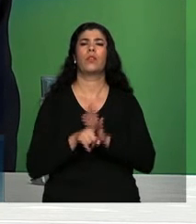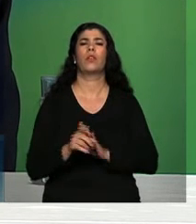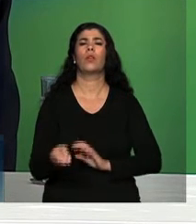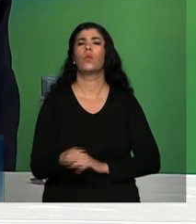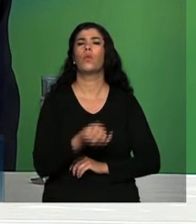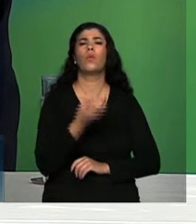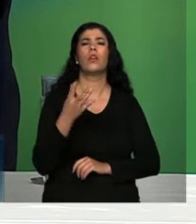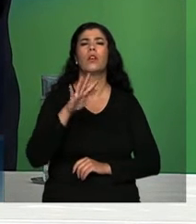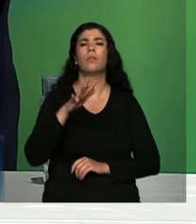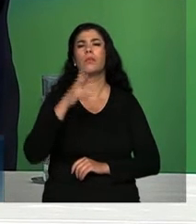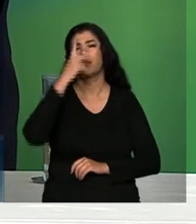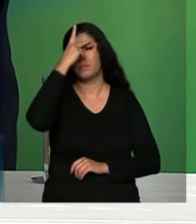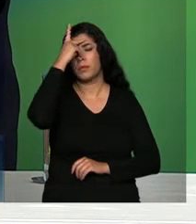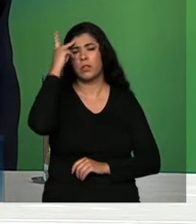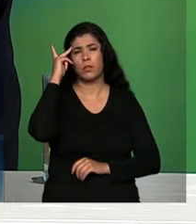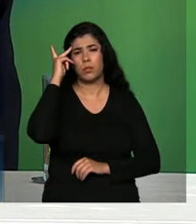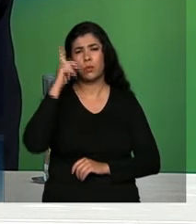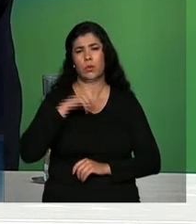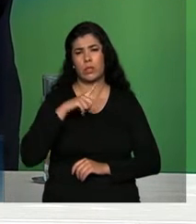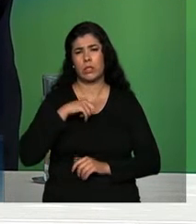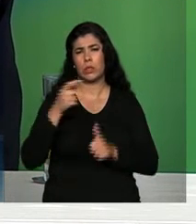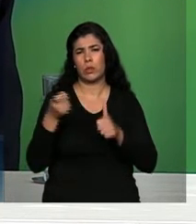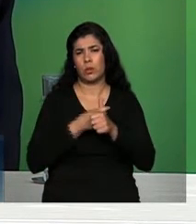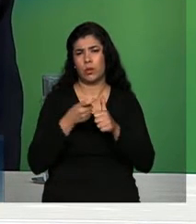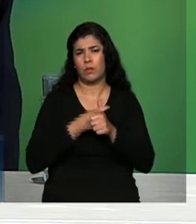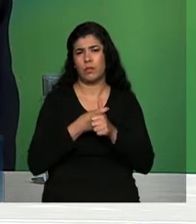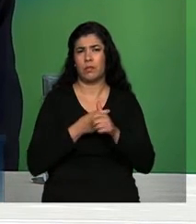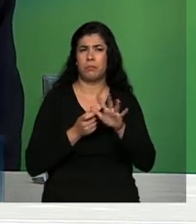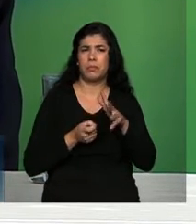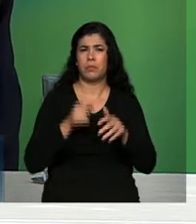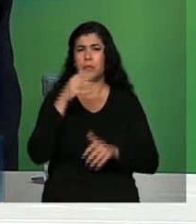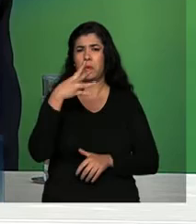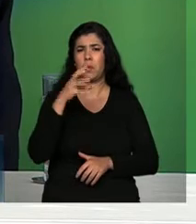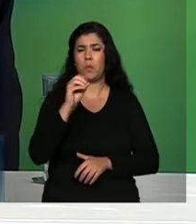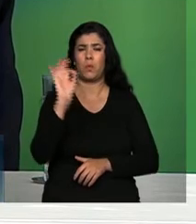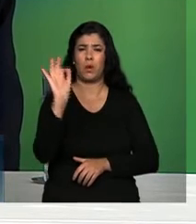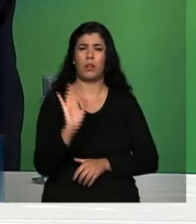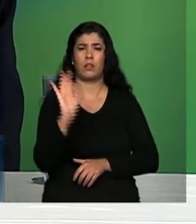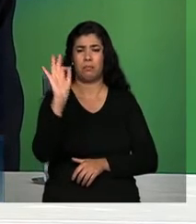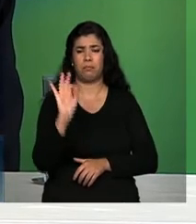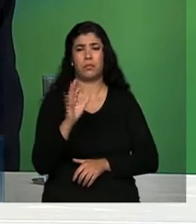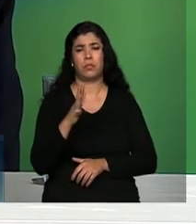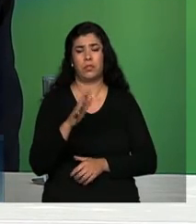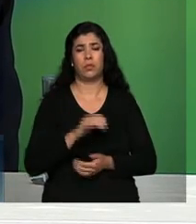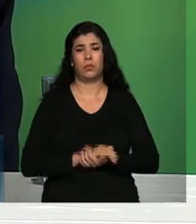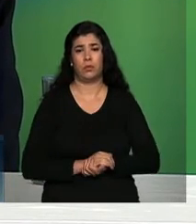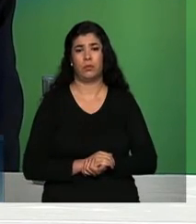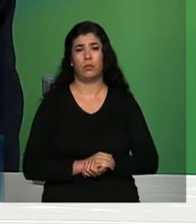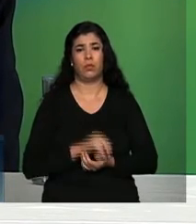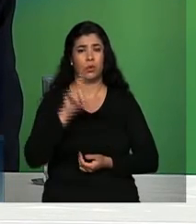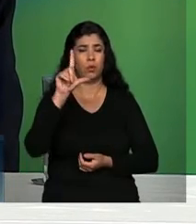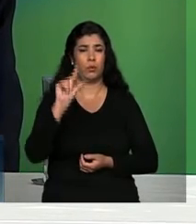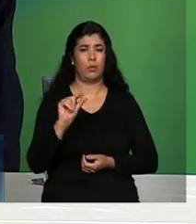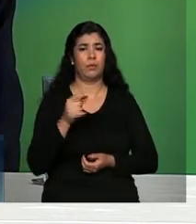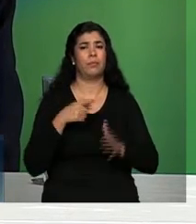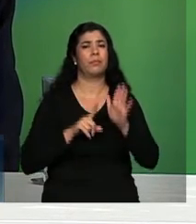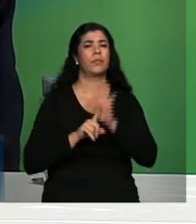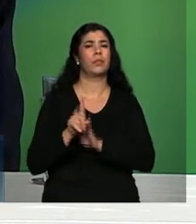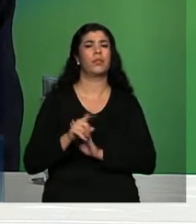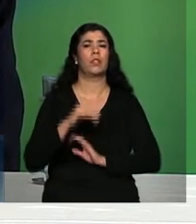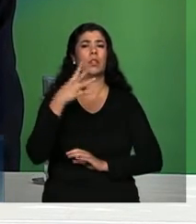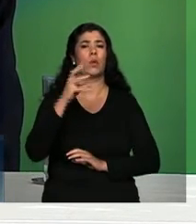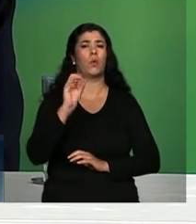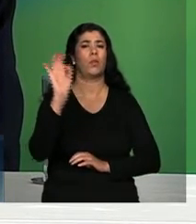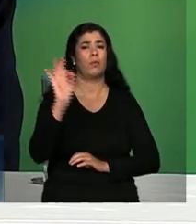inadimplentes? Estamos hoje com um nível de 40%, era de 50%. 40%. Agora, caiu já. Esses, tá? 40% que